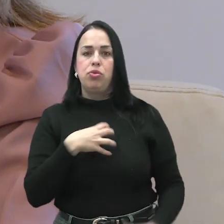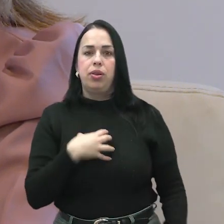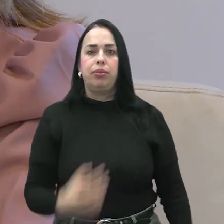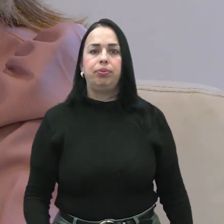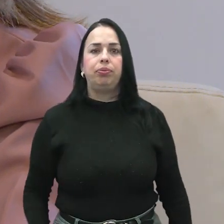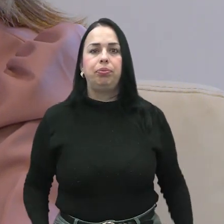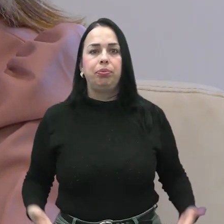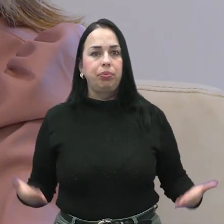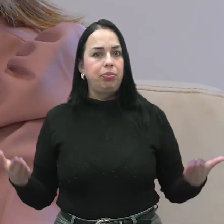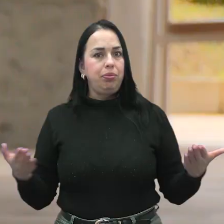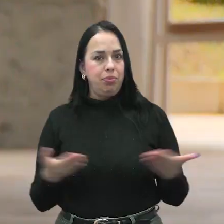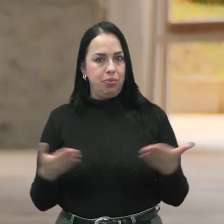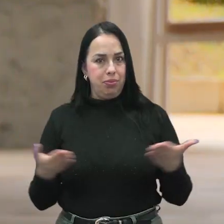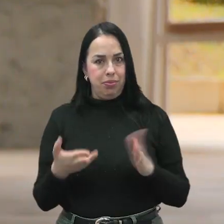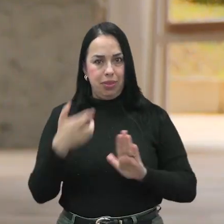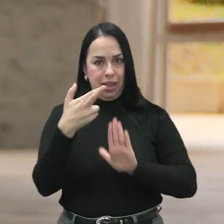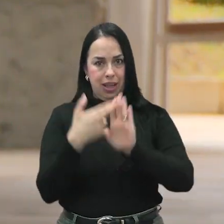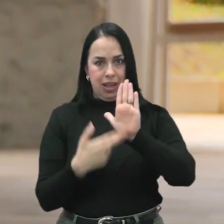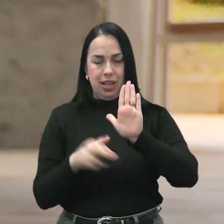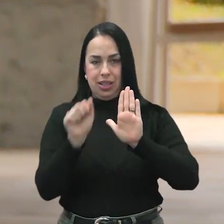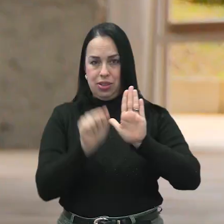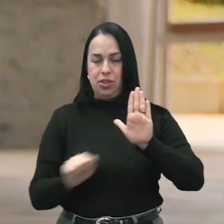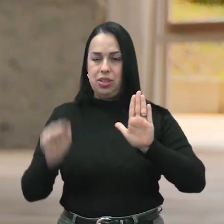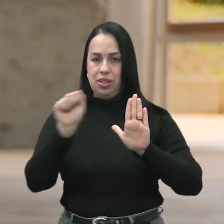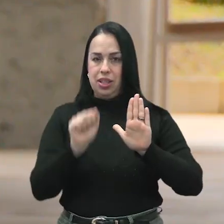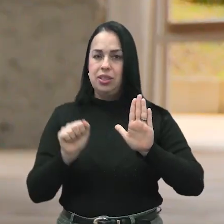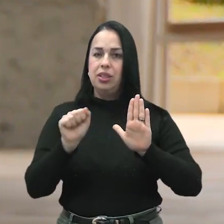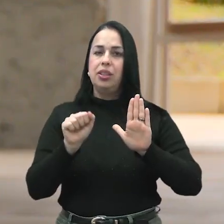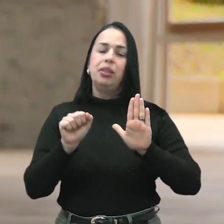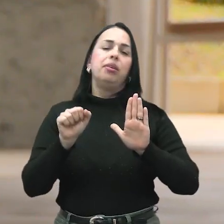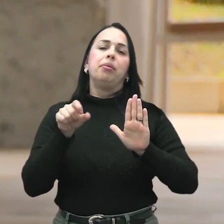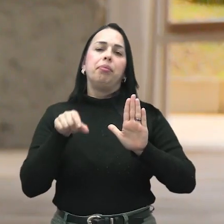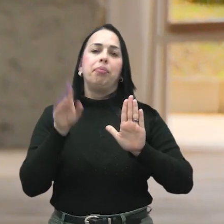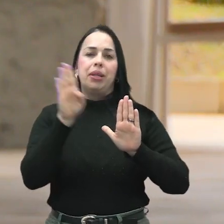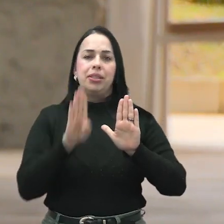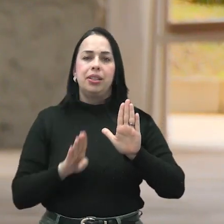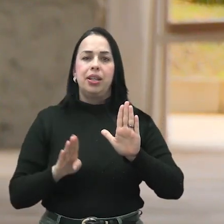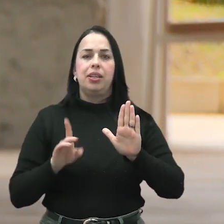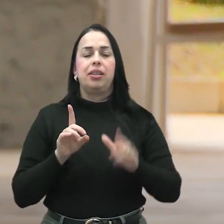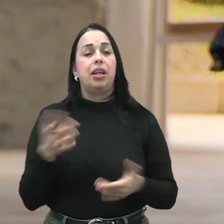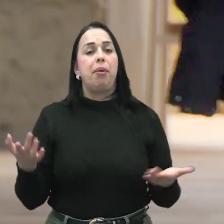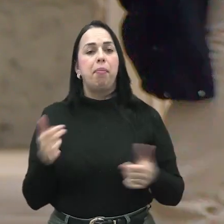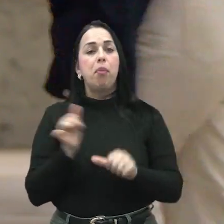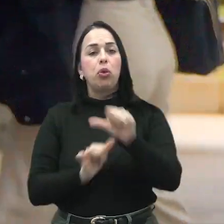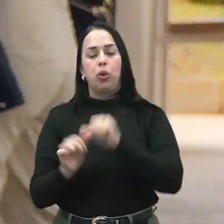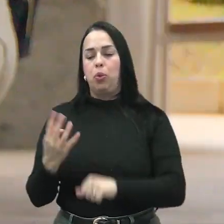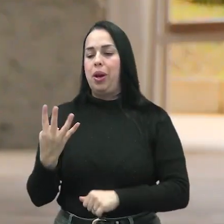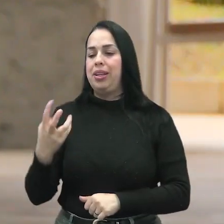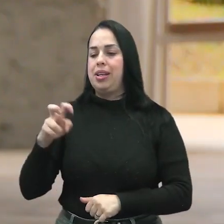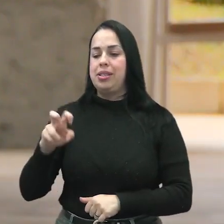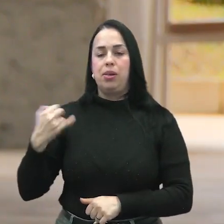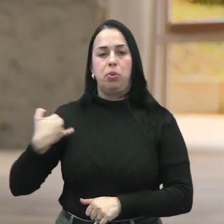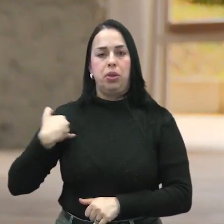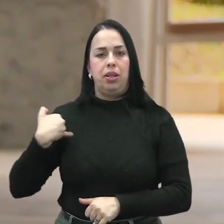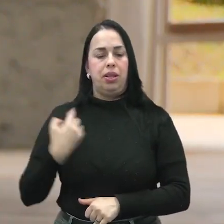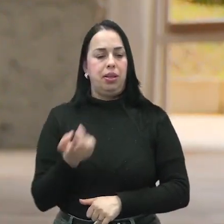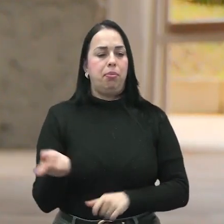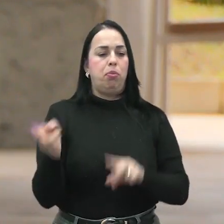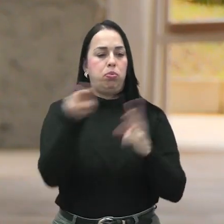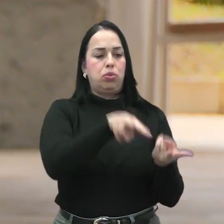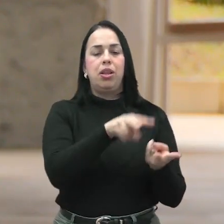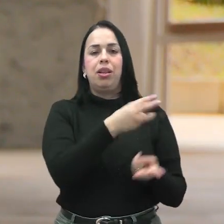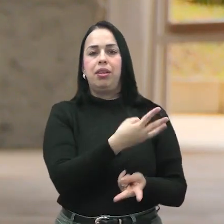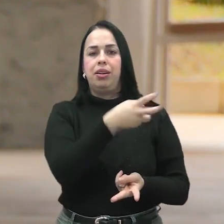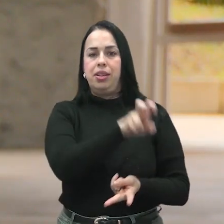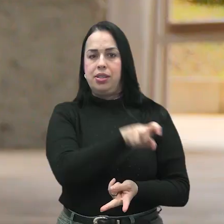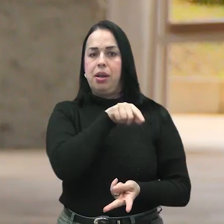bem sugestivos da doença. Agora, uma nova diretriz da Sociedade Brasileira de Diabetes muda de 45 anos para 35 anos a idade